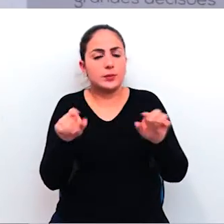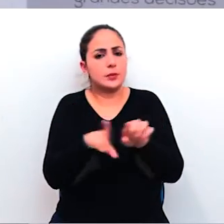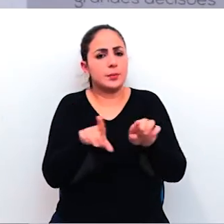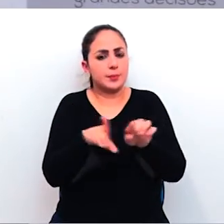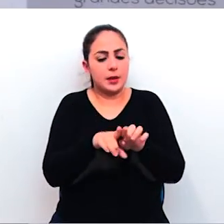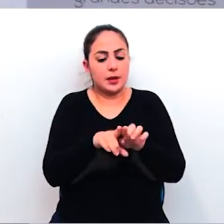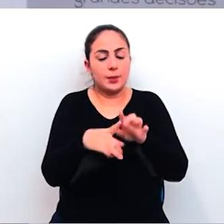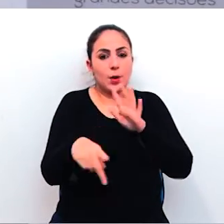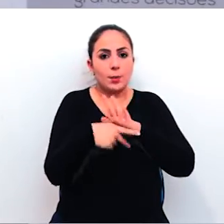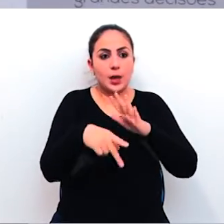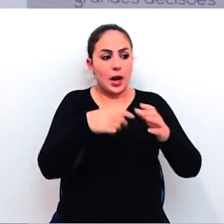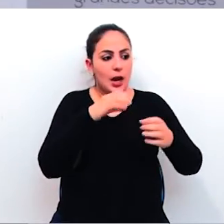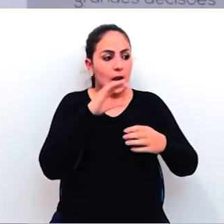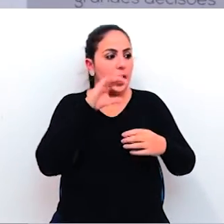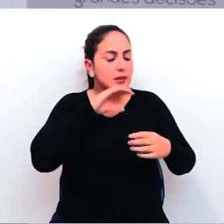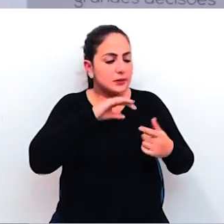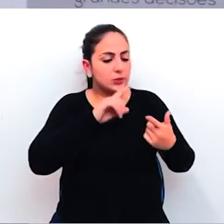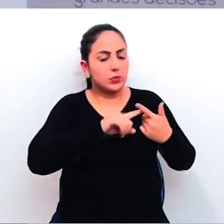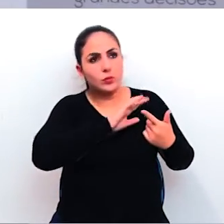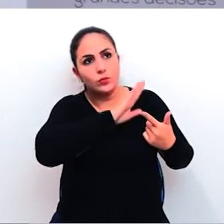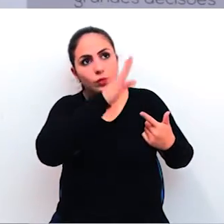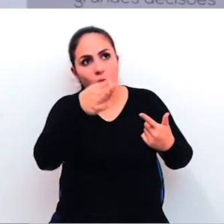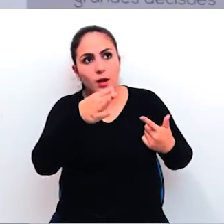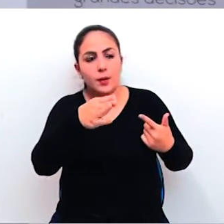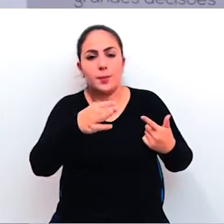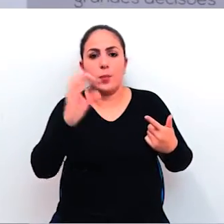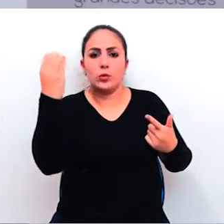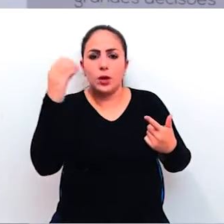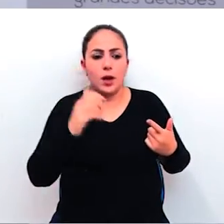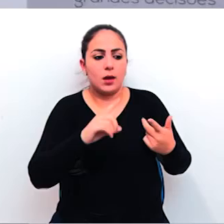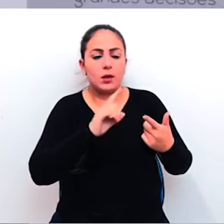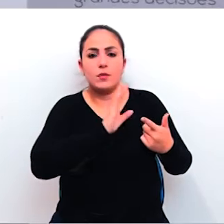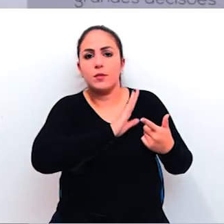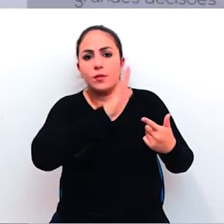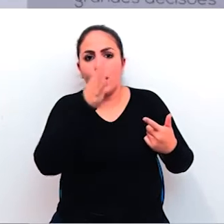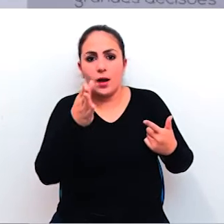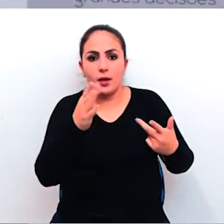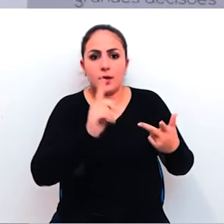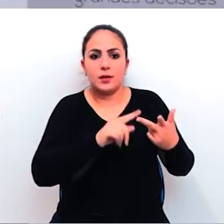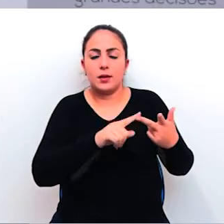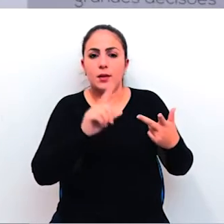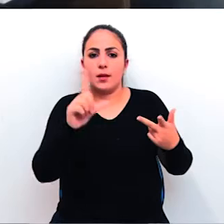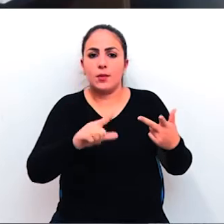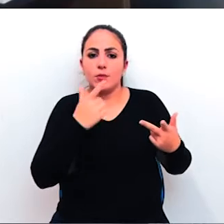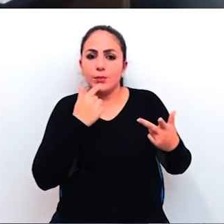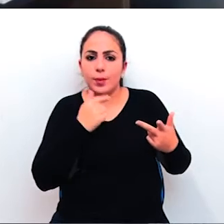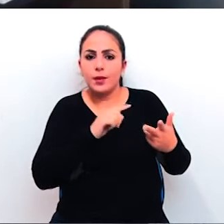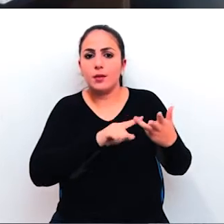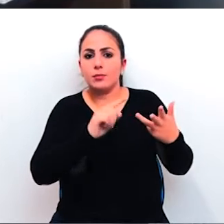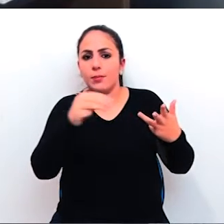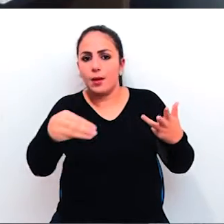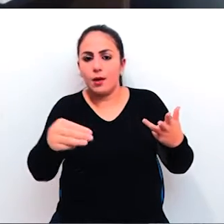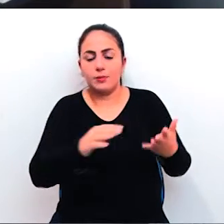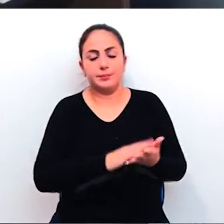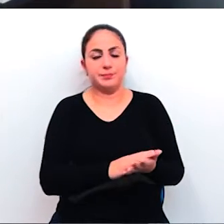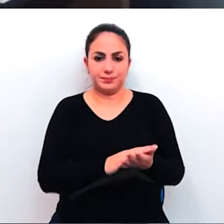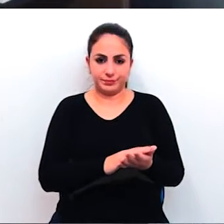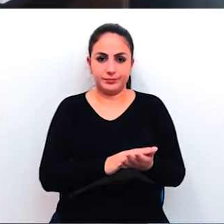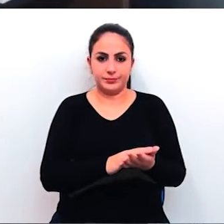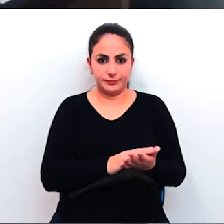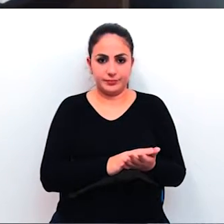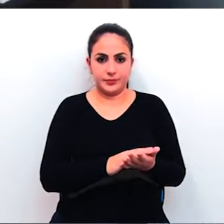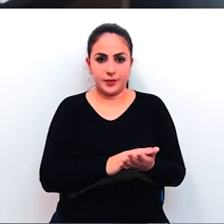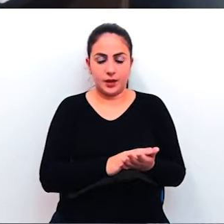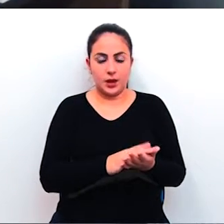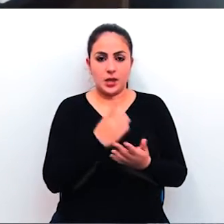também dos carros que vêm de carazinho que vão para porto alegre lagoa vermelha e erechim marau 153 da